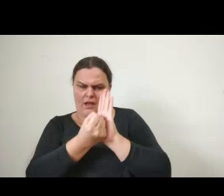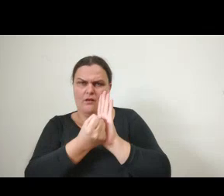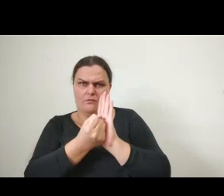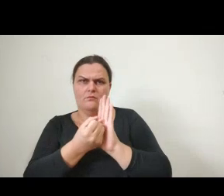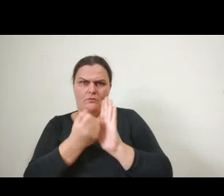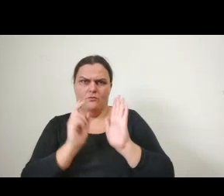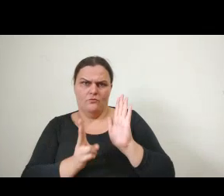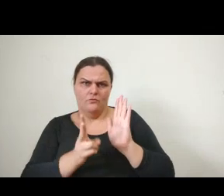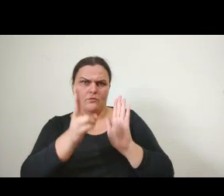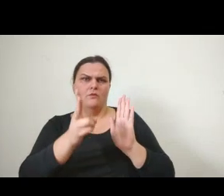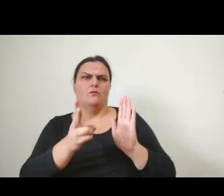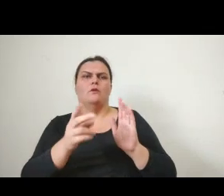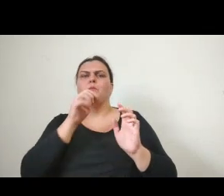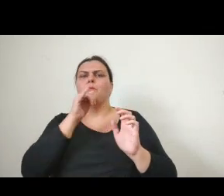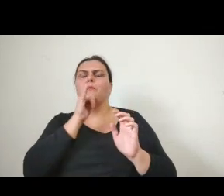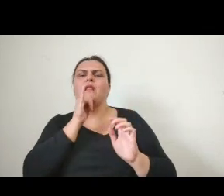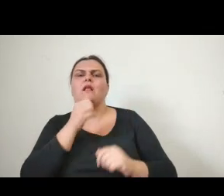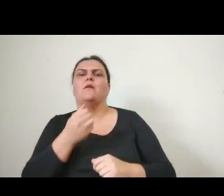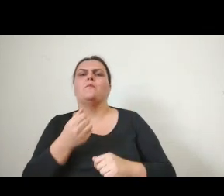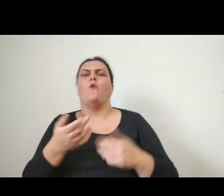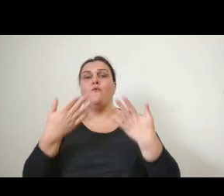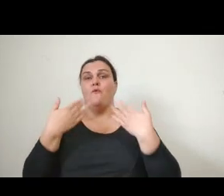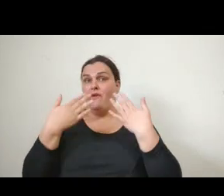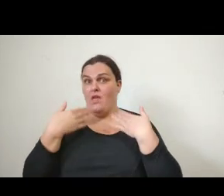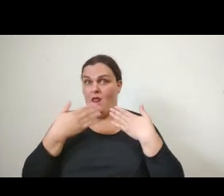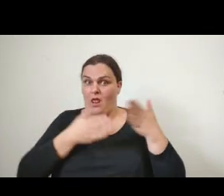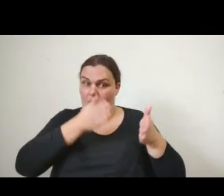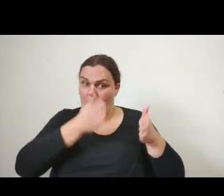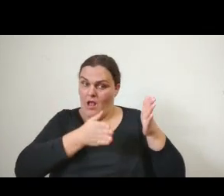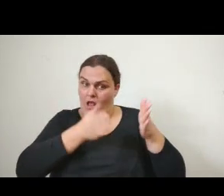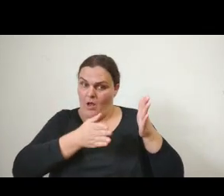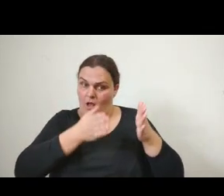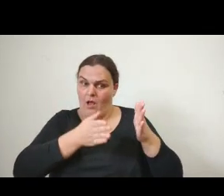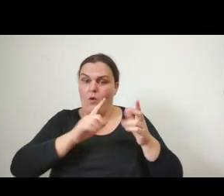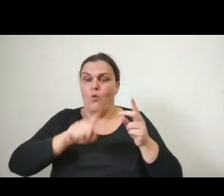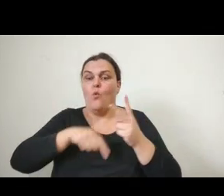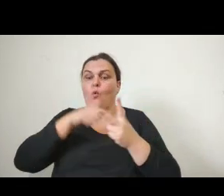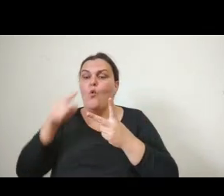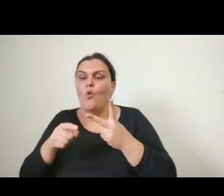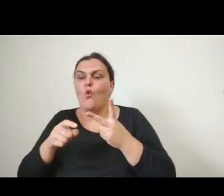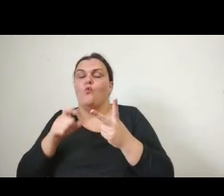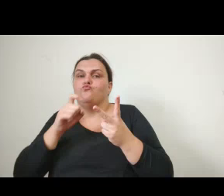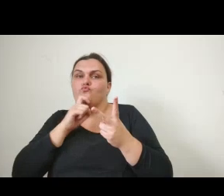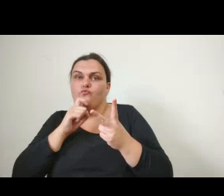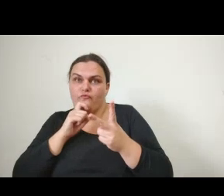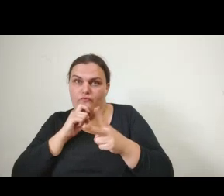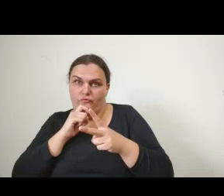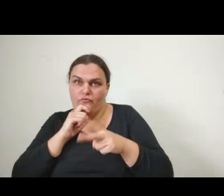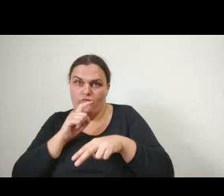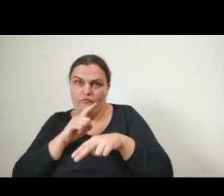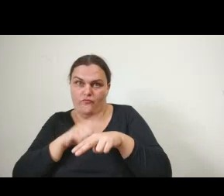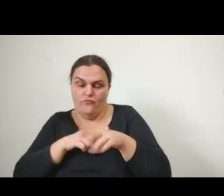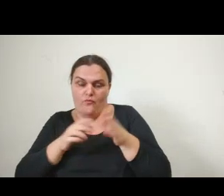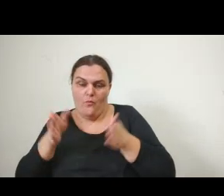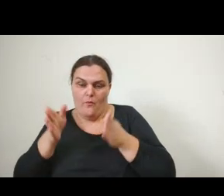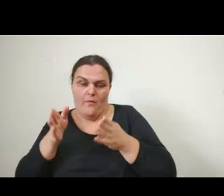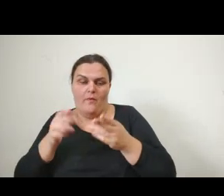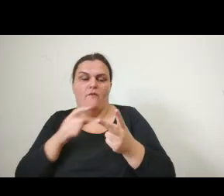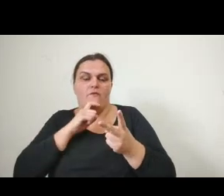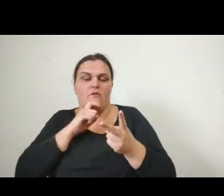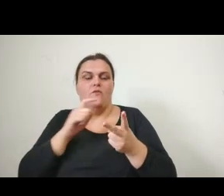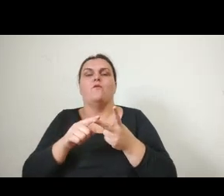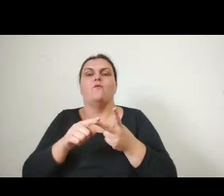para o inverno, né. Aqui, quanto mais azul, né, quanto mais